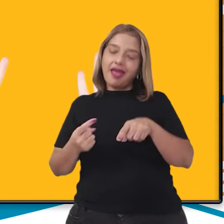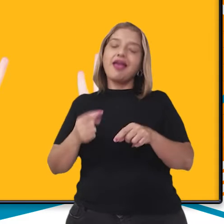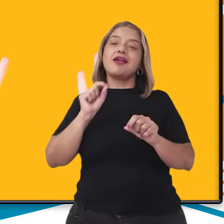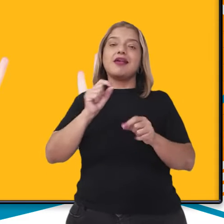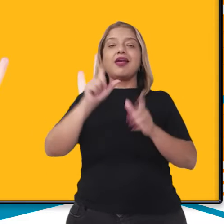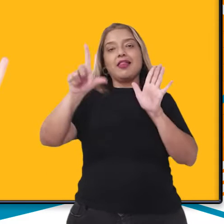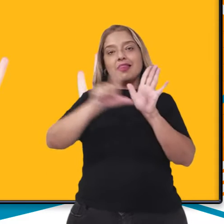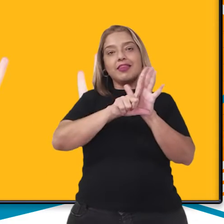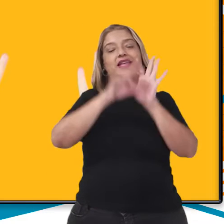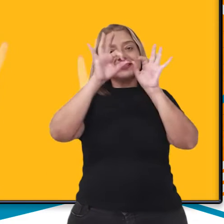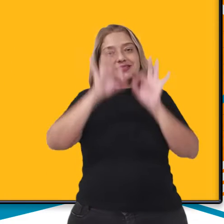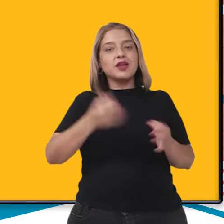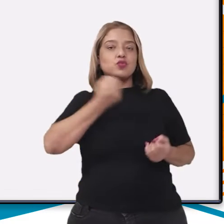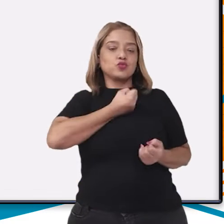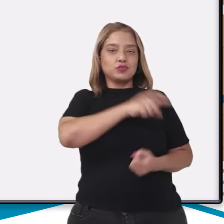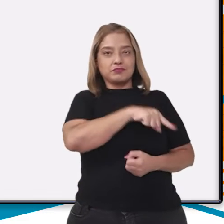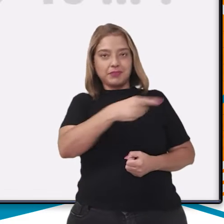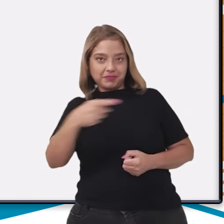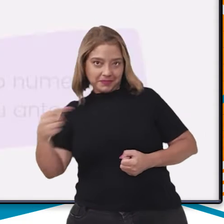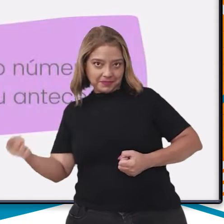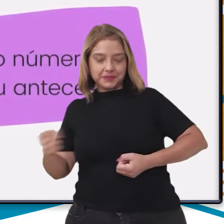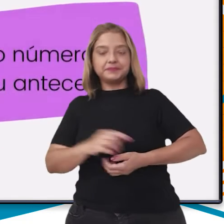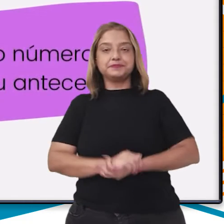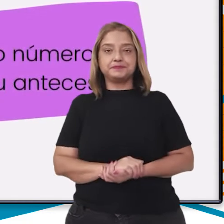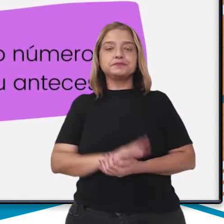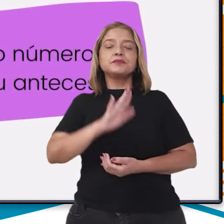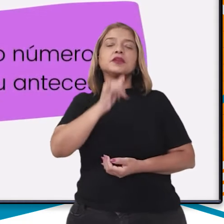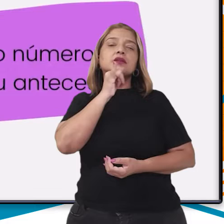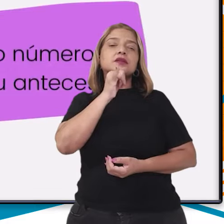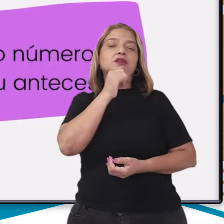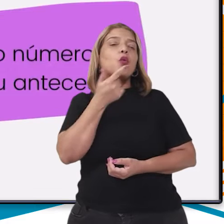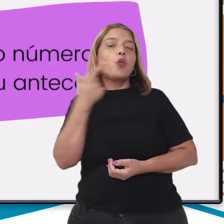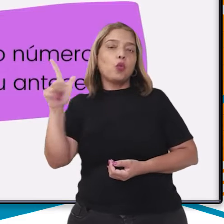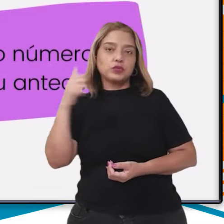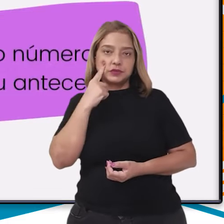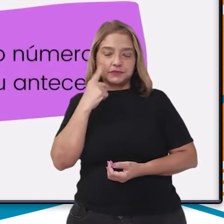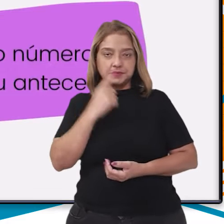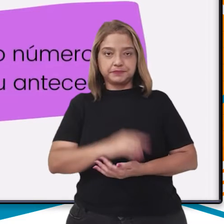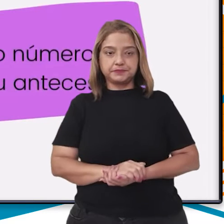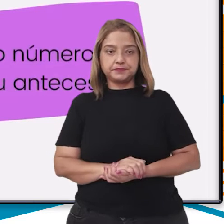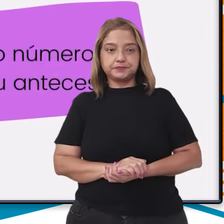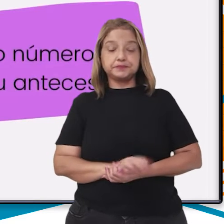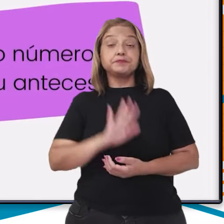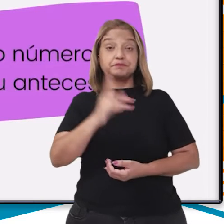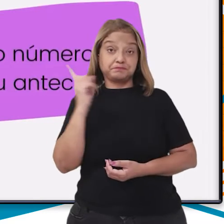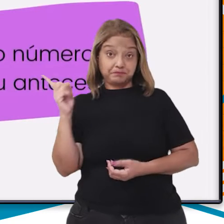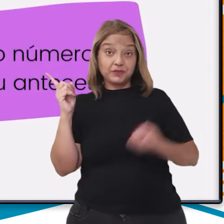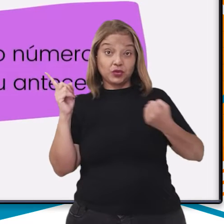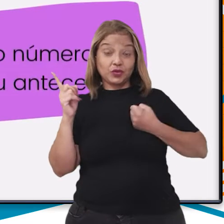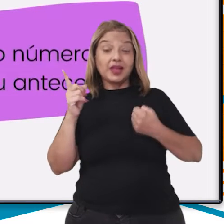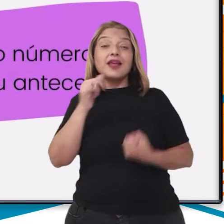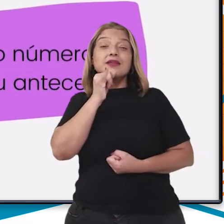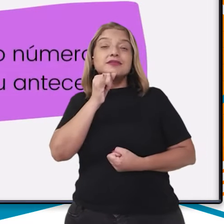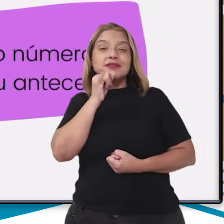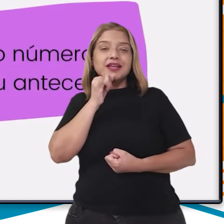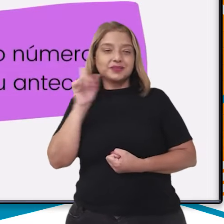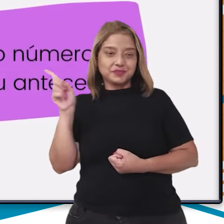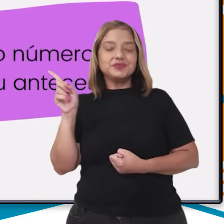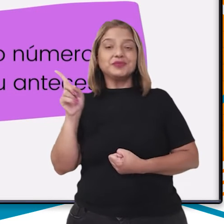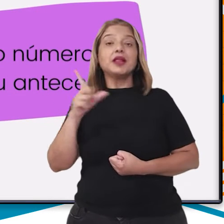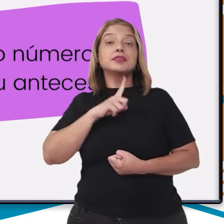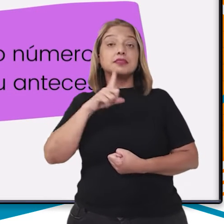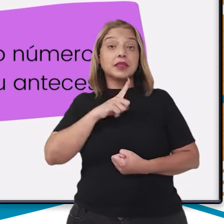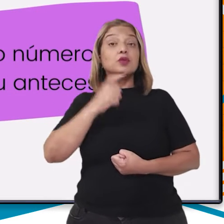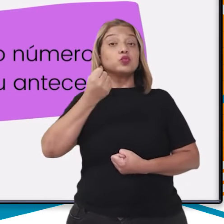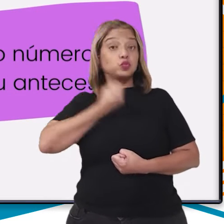ocorrência dessa sequência numérica. Vamos ver alguns exemplos. Nesse primeiro exemplo, nós temos a